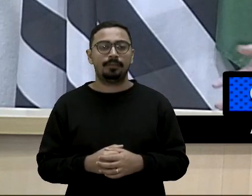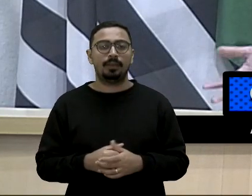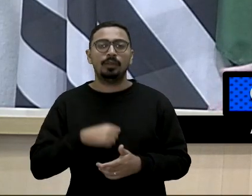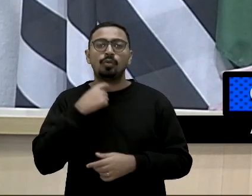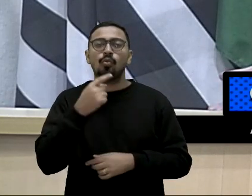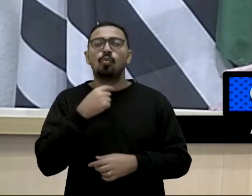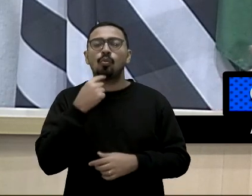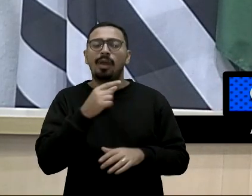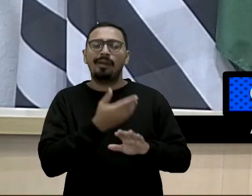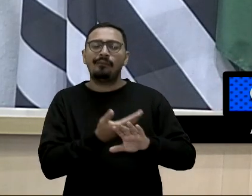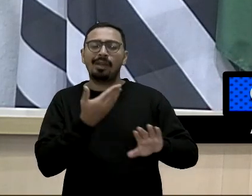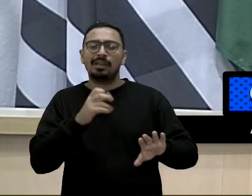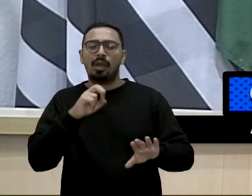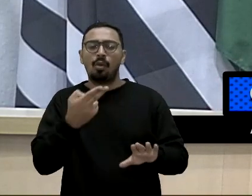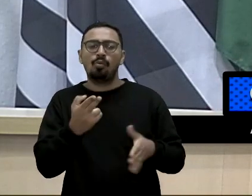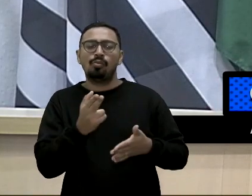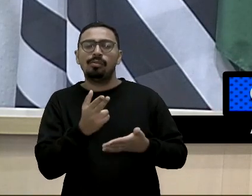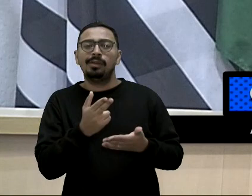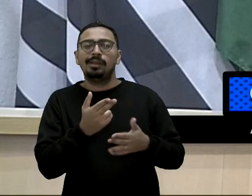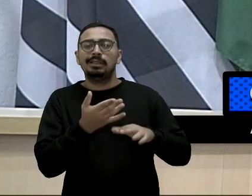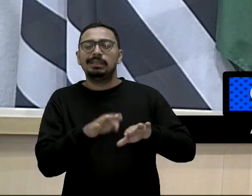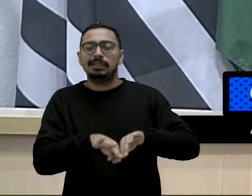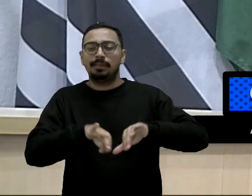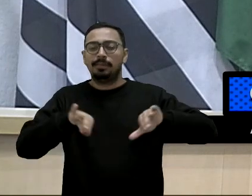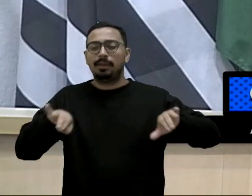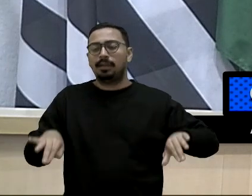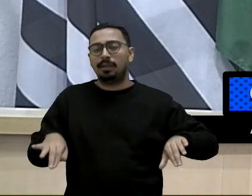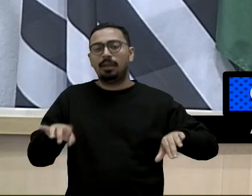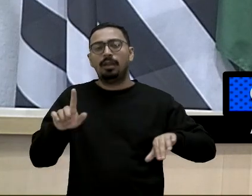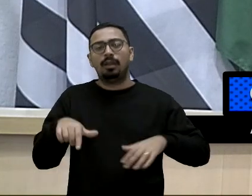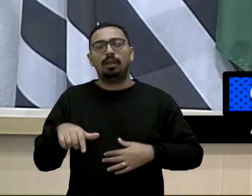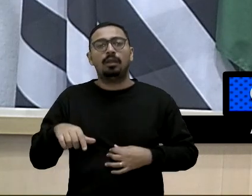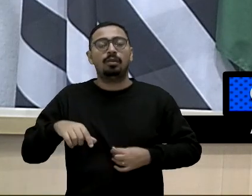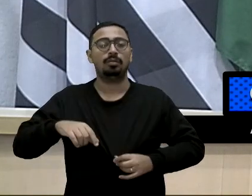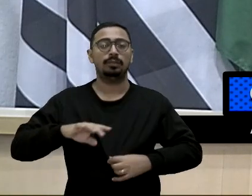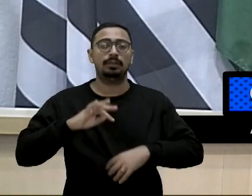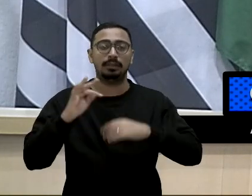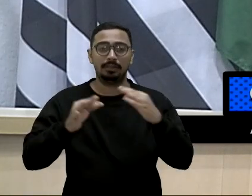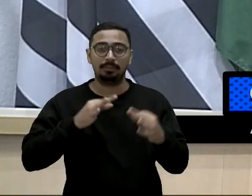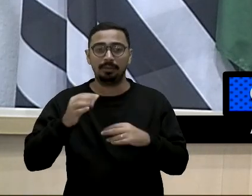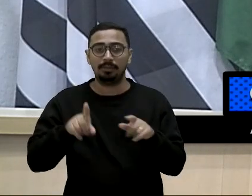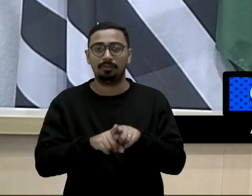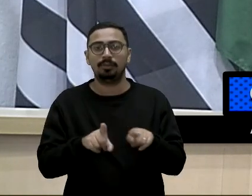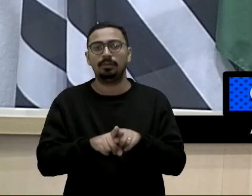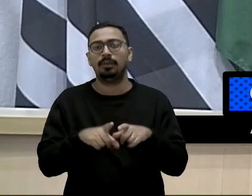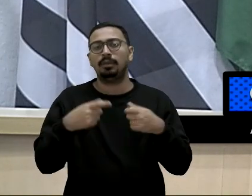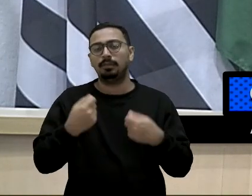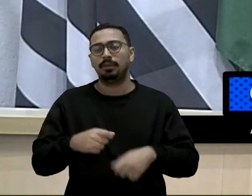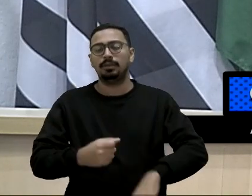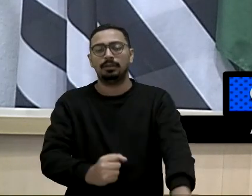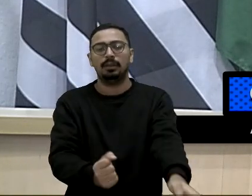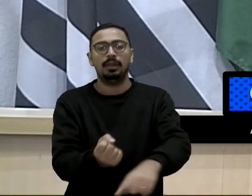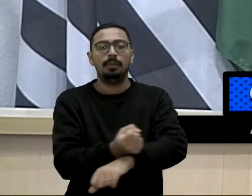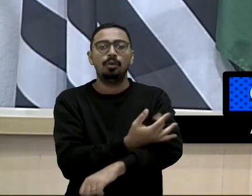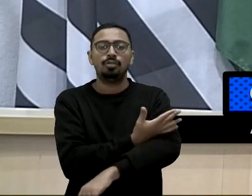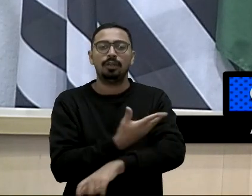ou dividir o tratamento de um ser humano sem se levar em conta a parte emocional,